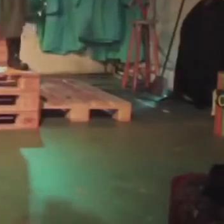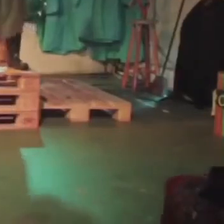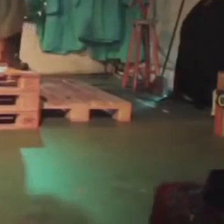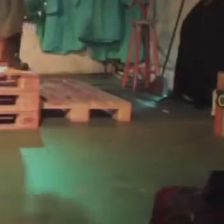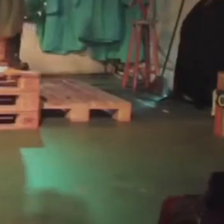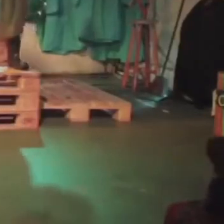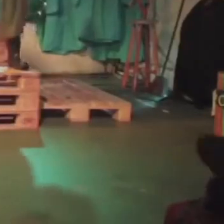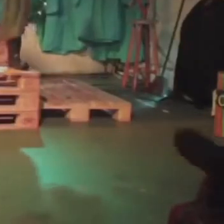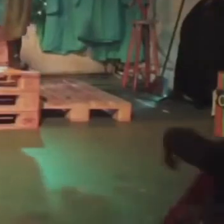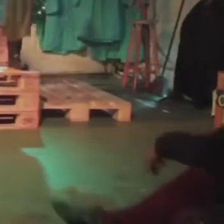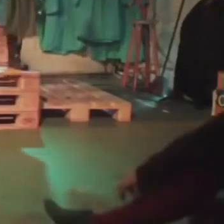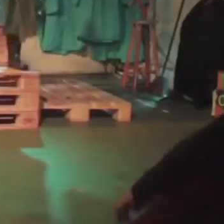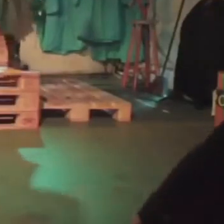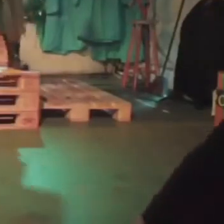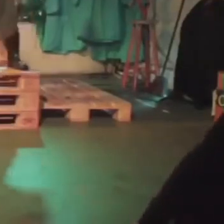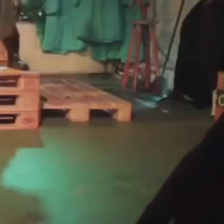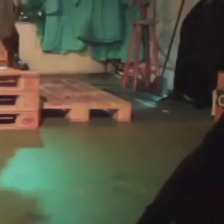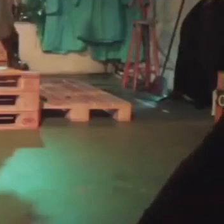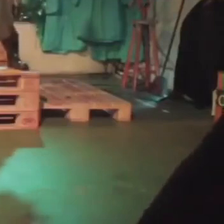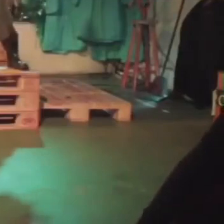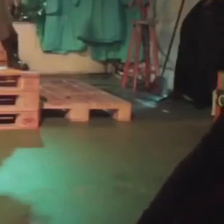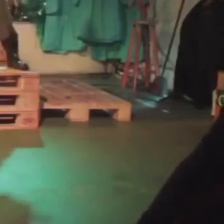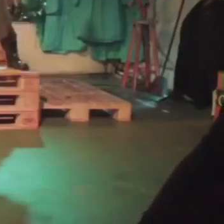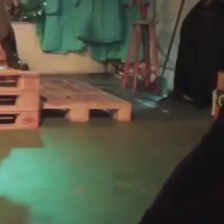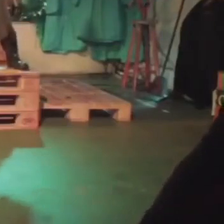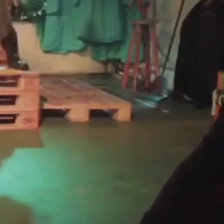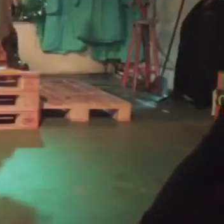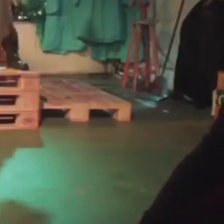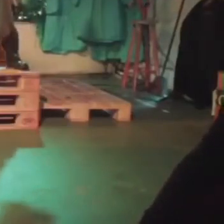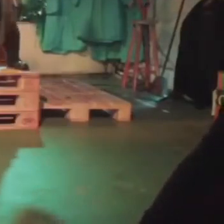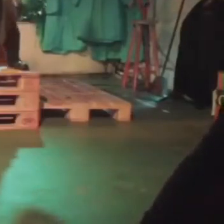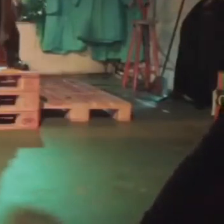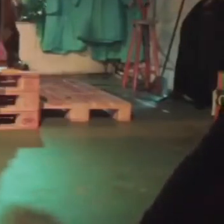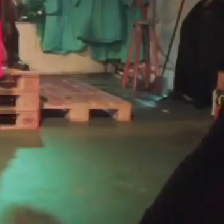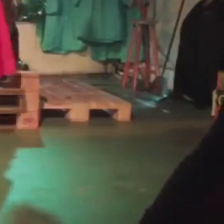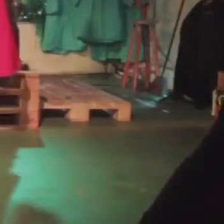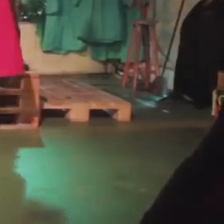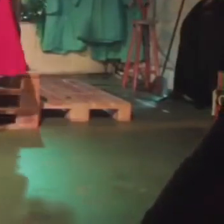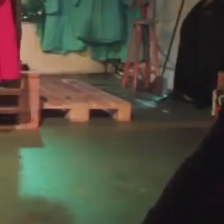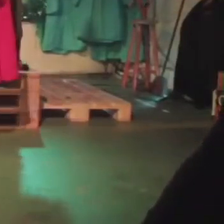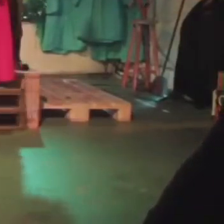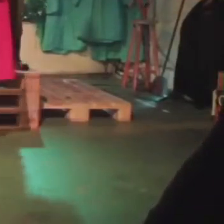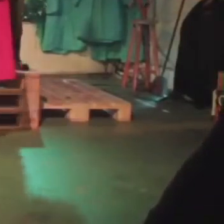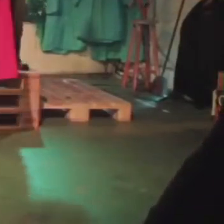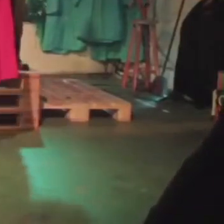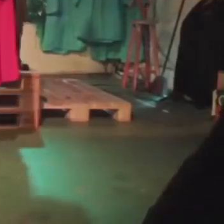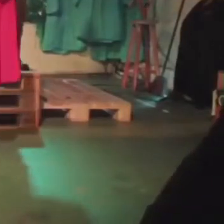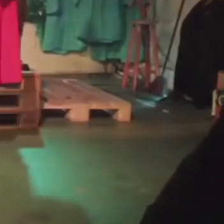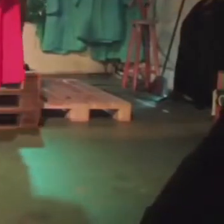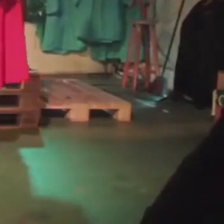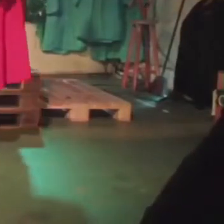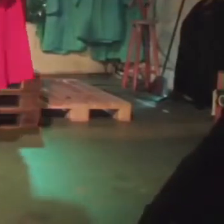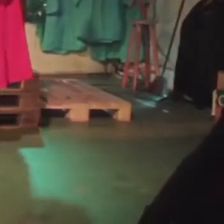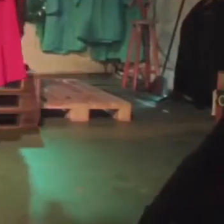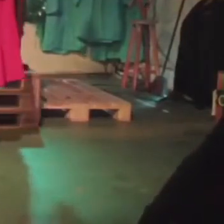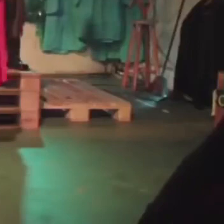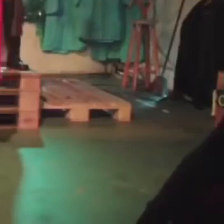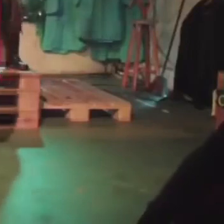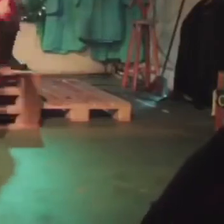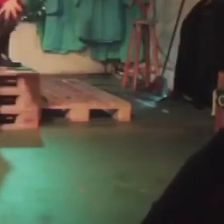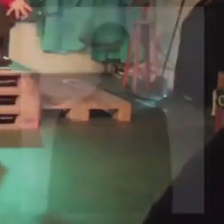Não! Esperem! A violência não é o melhor caminho. Mas como assim? Nós somos